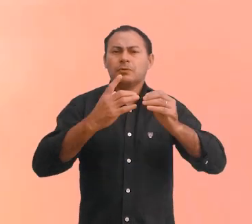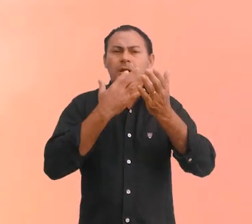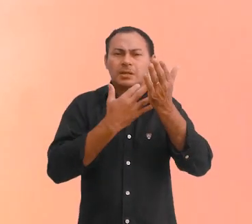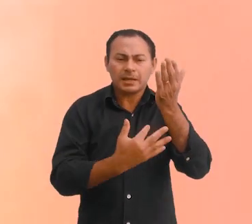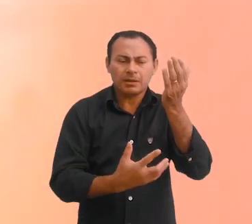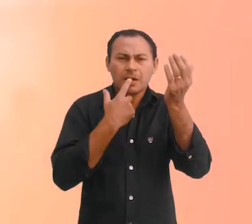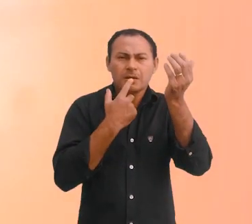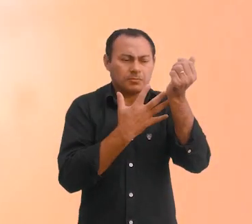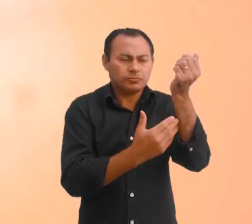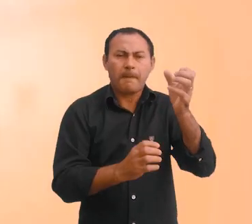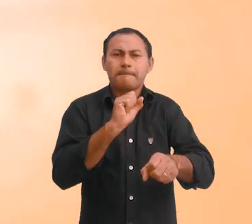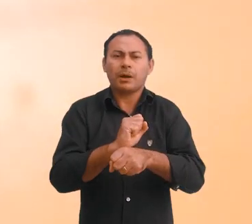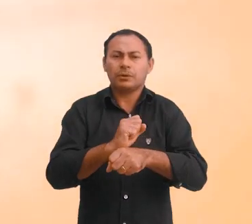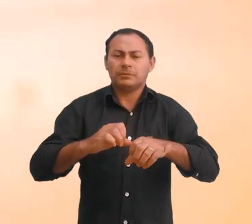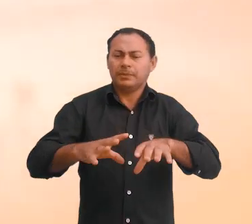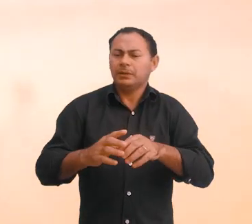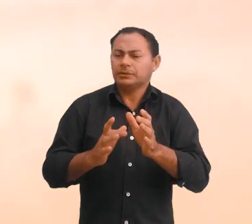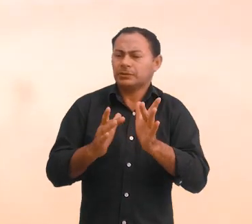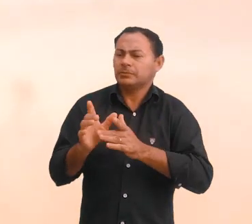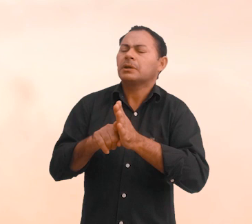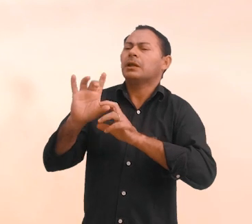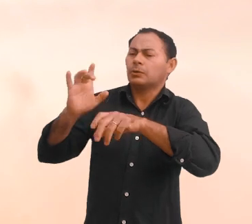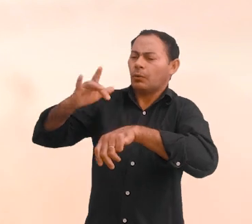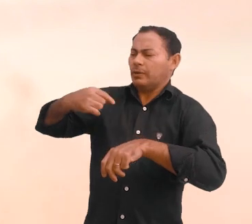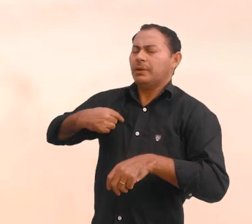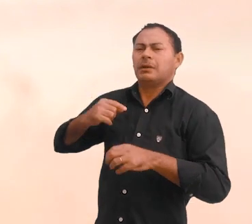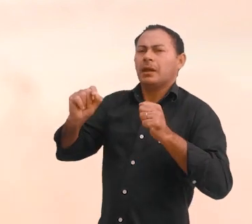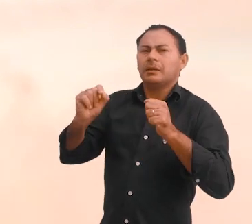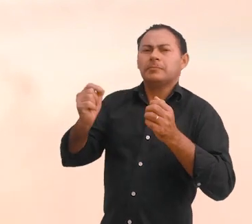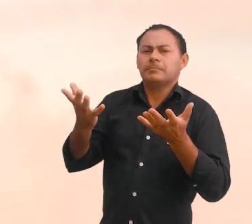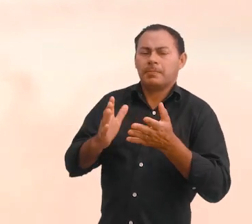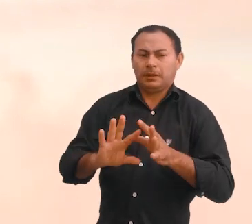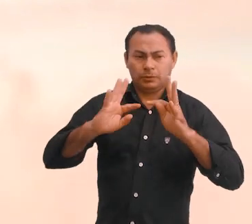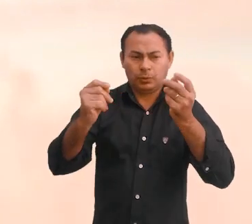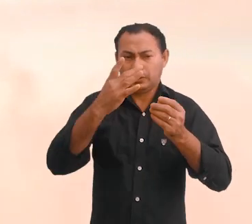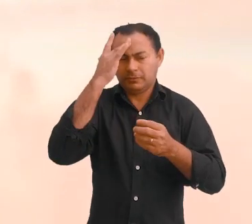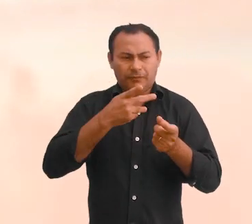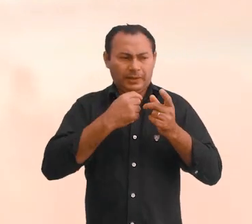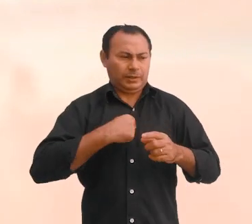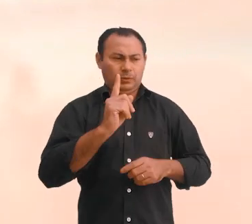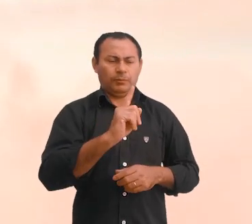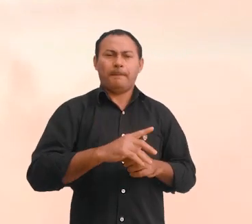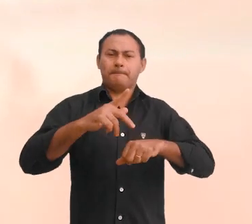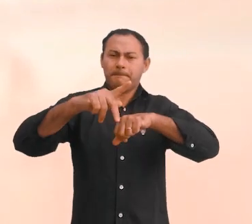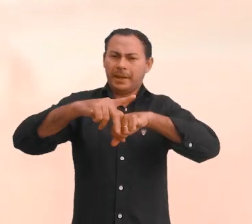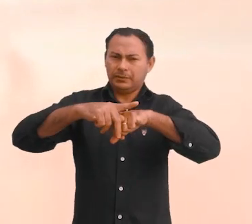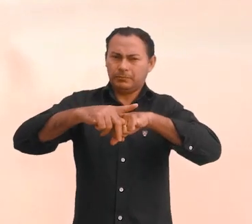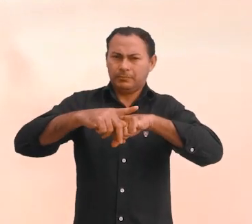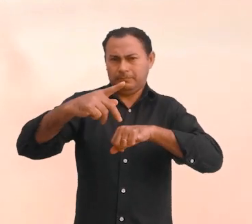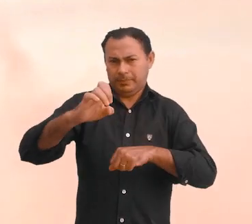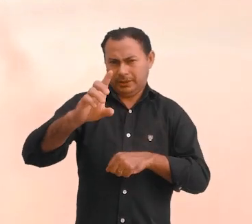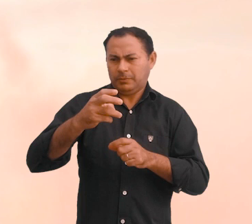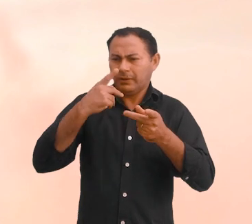sua hemorragia. Quem tocou em mim? Perguntou Jesus. Como todos negassem, Pedro